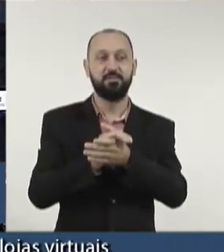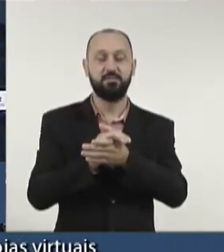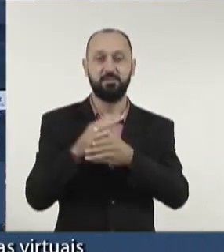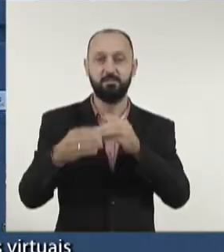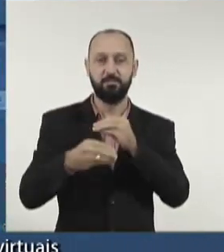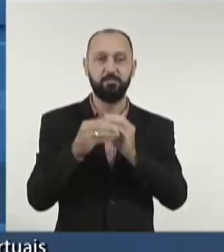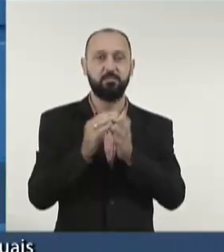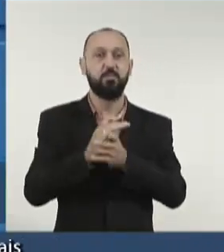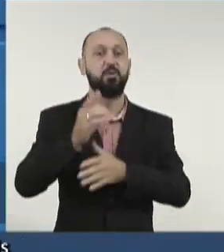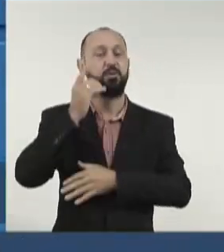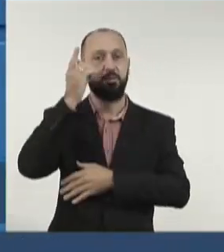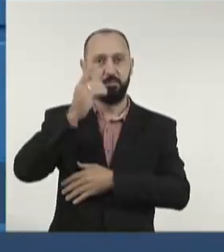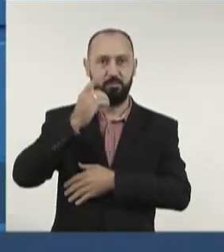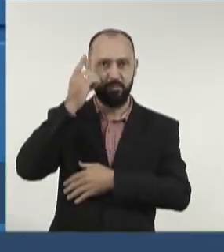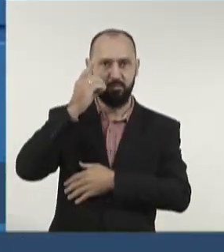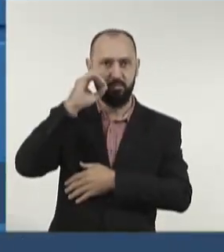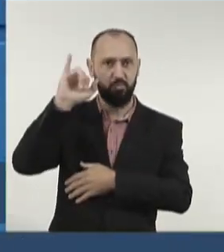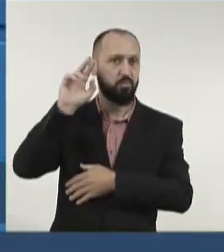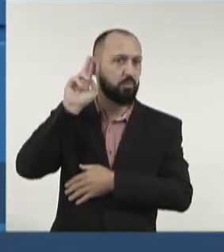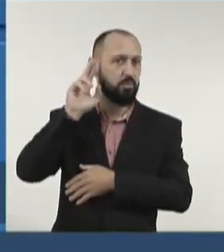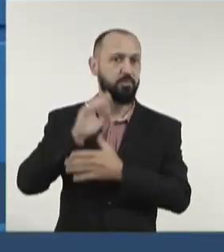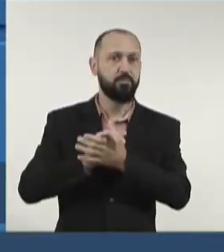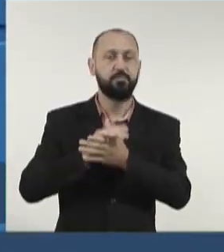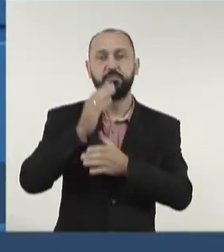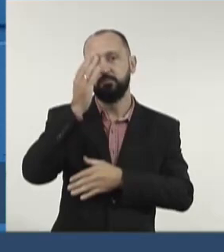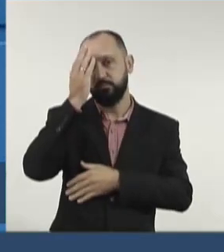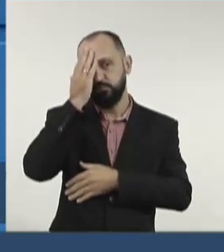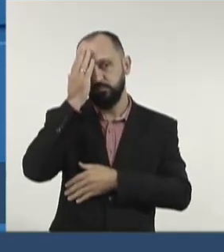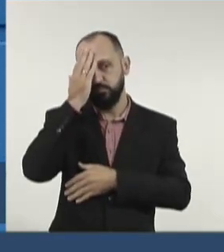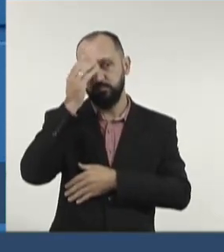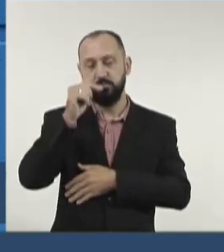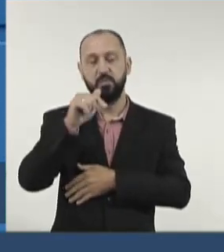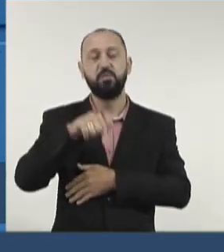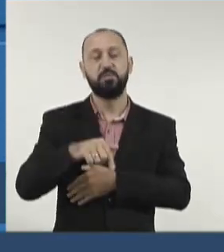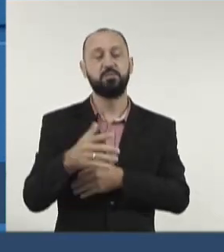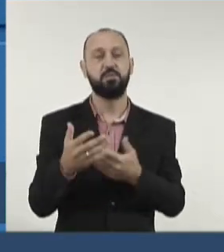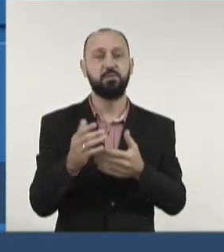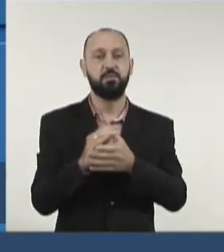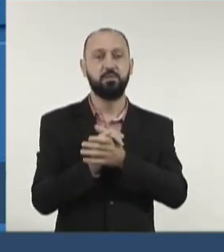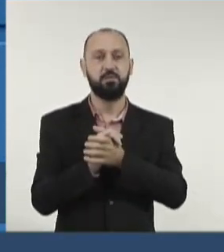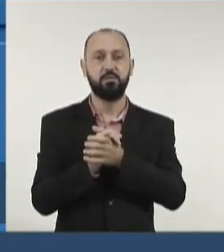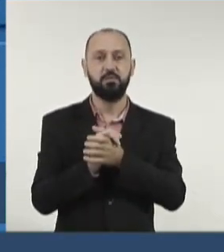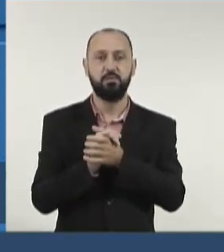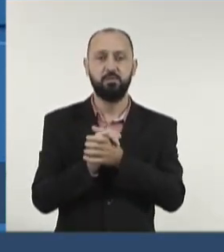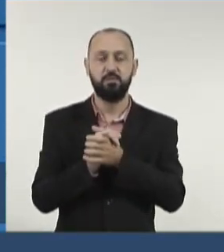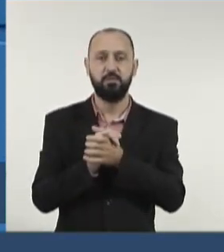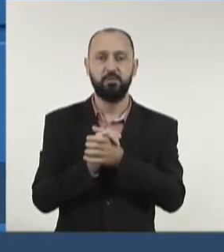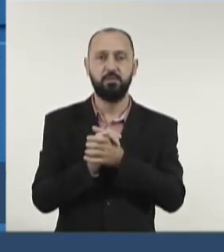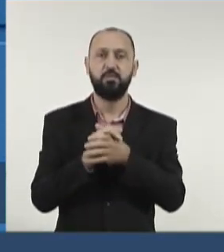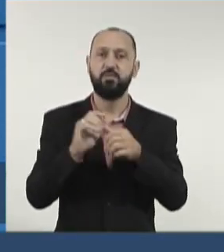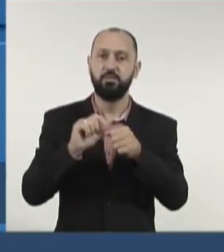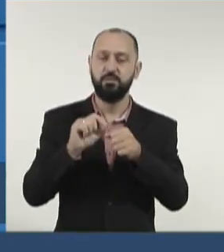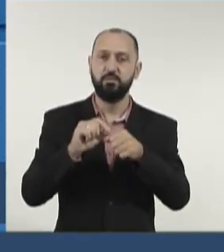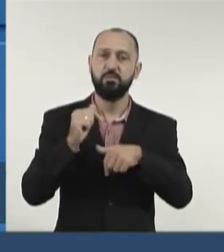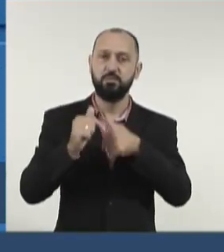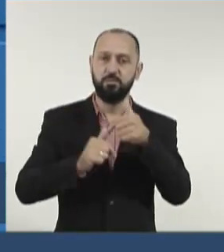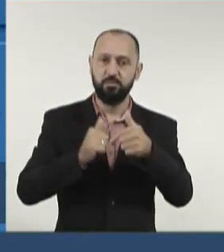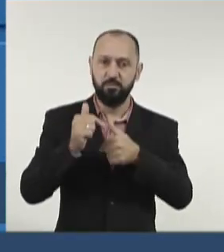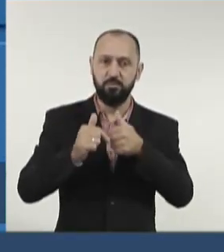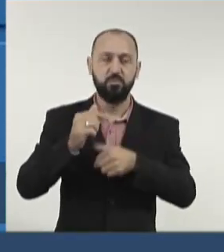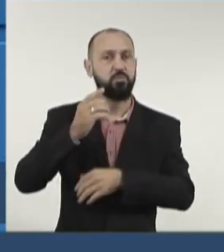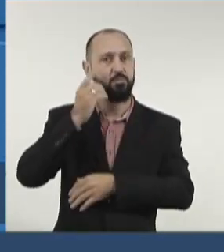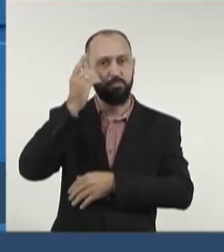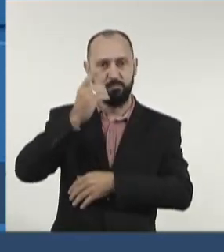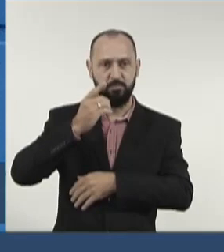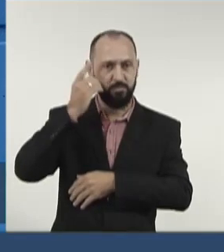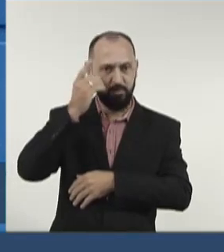parte. Deputado João Henrique, eu sei que vossa excelência está aqui fazendo o papel de um